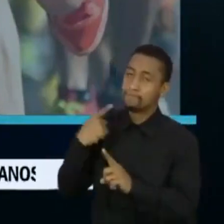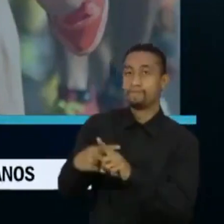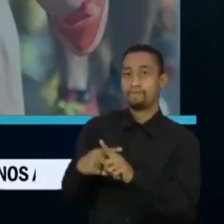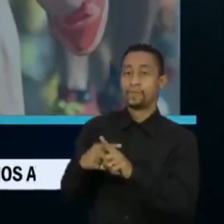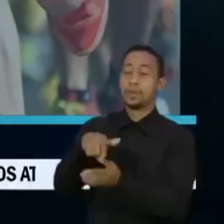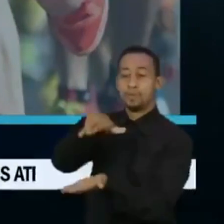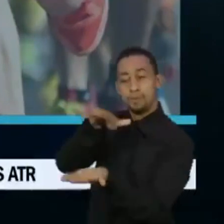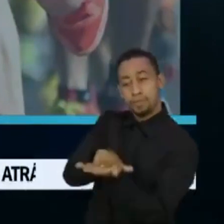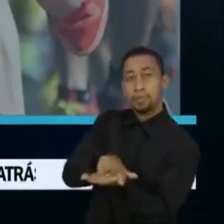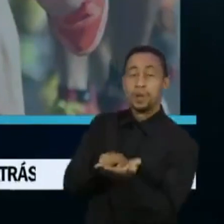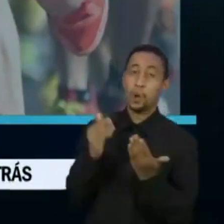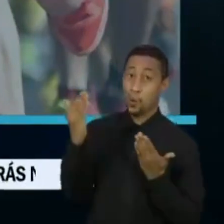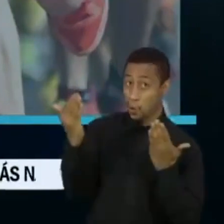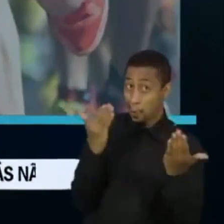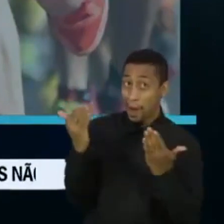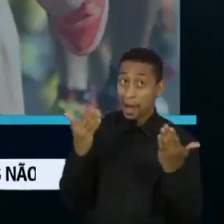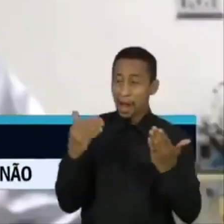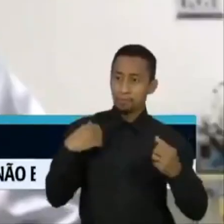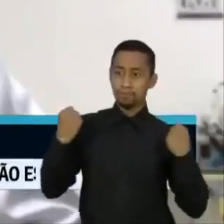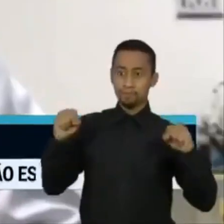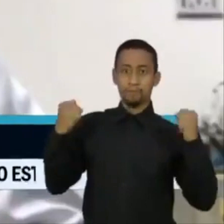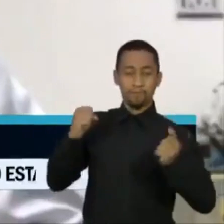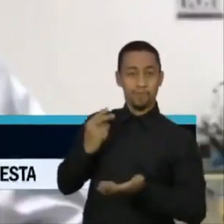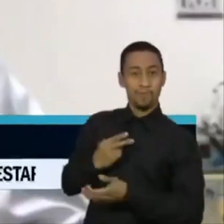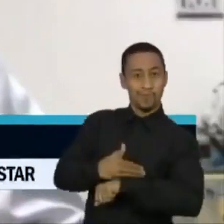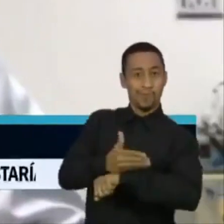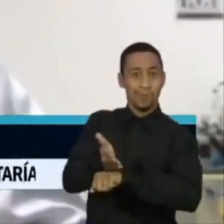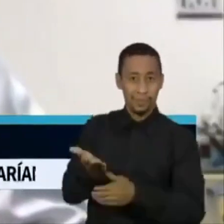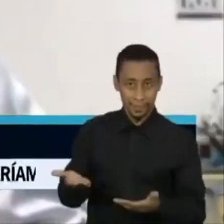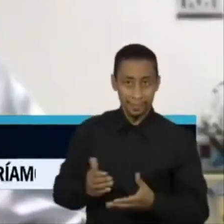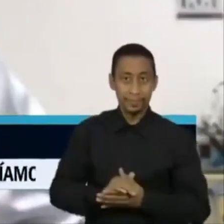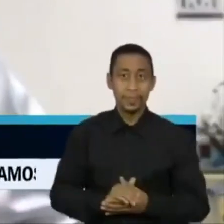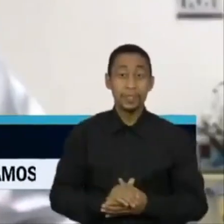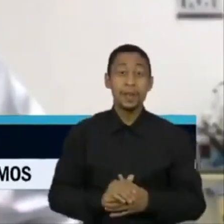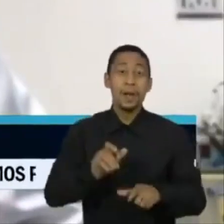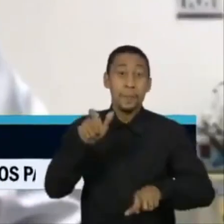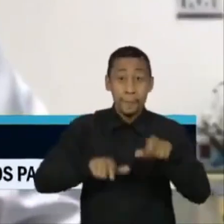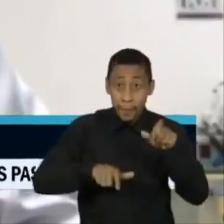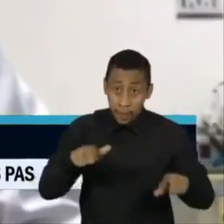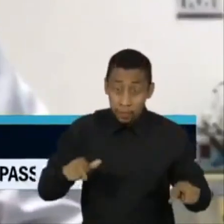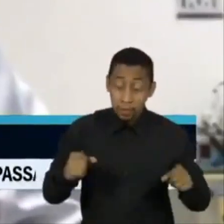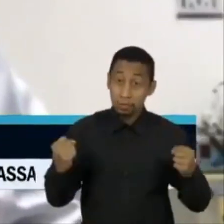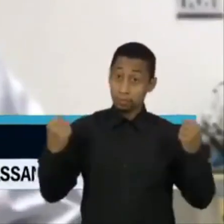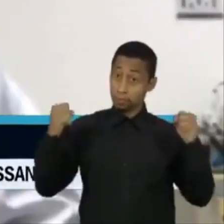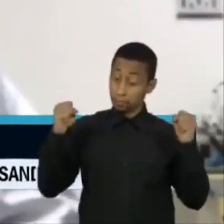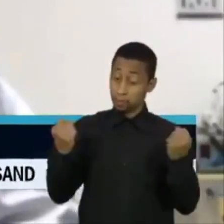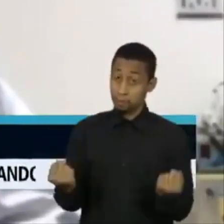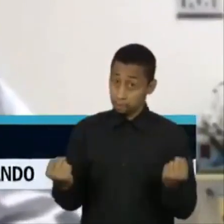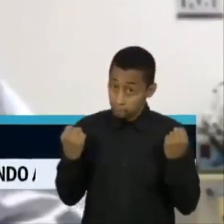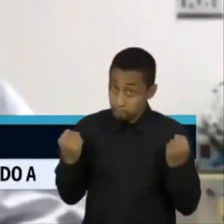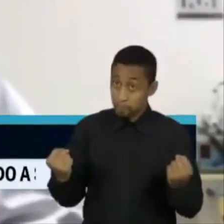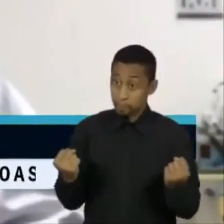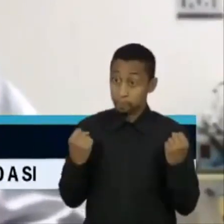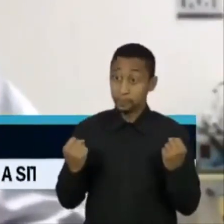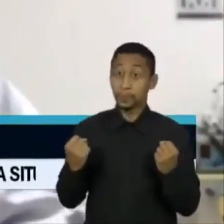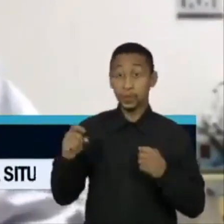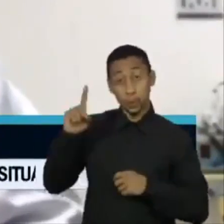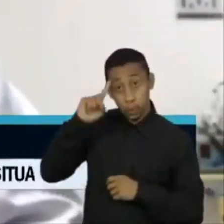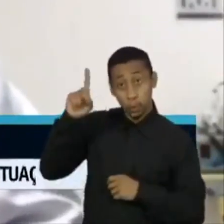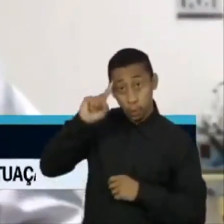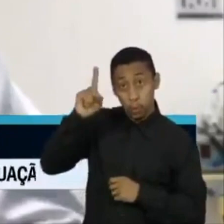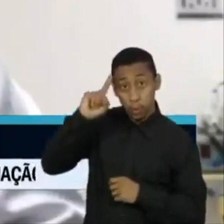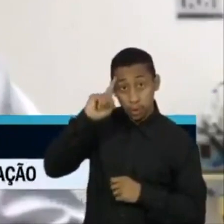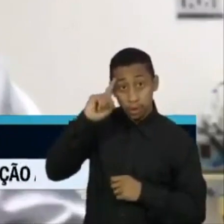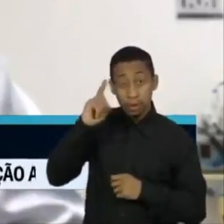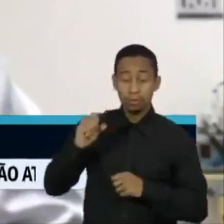hospitalização e o que os considerados ativos da pessoa faz atividade física ela terá uma chance melhor de